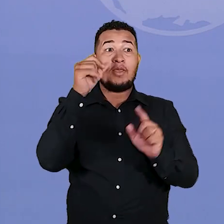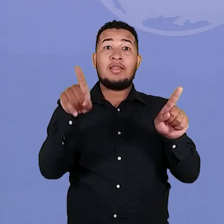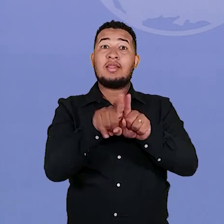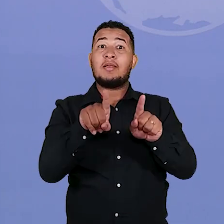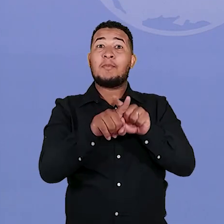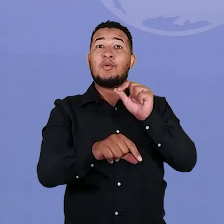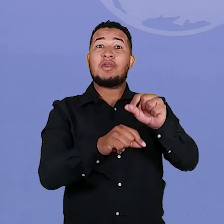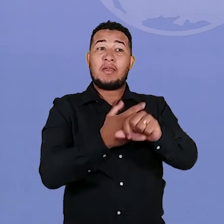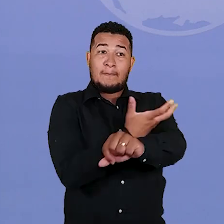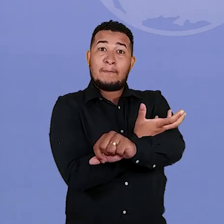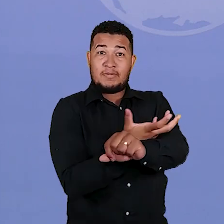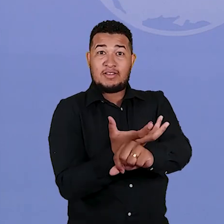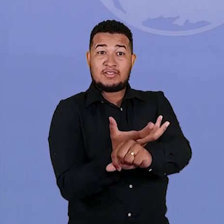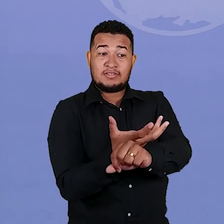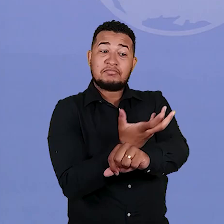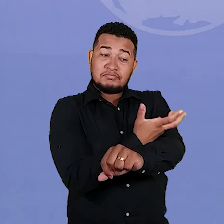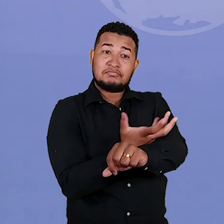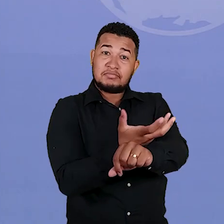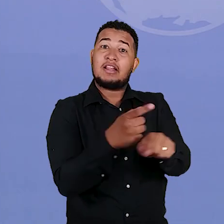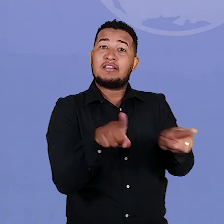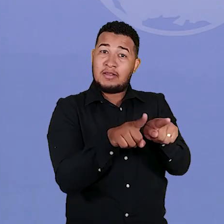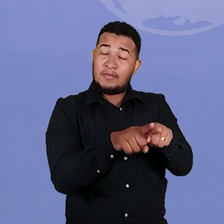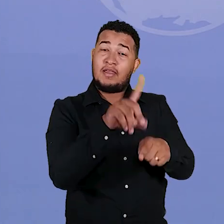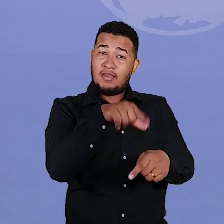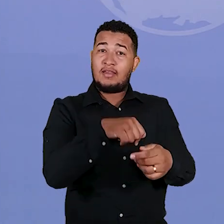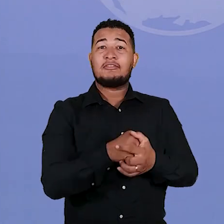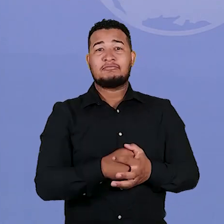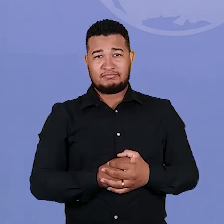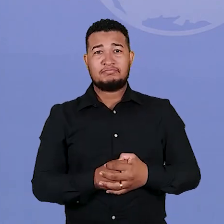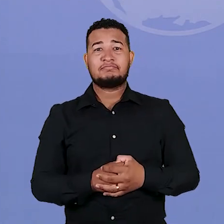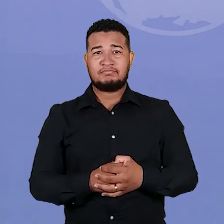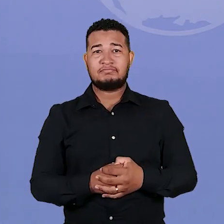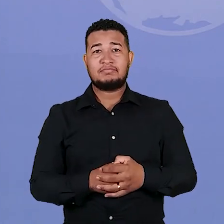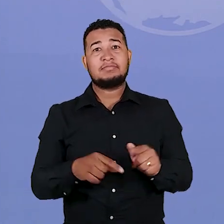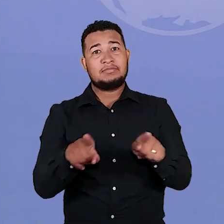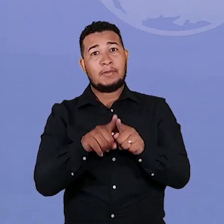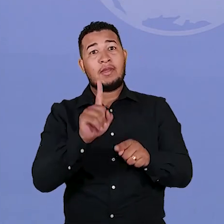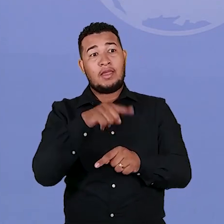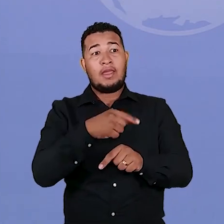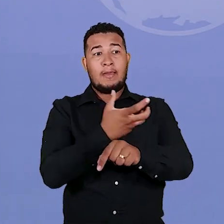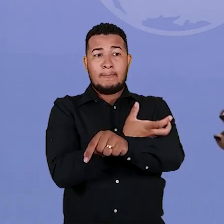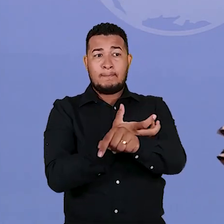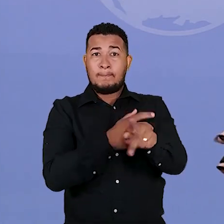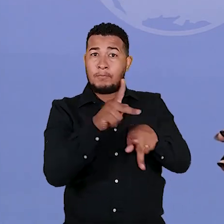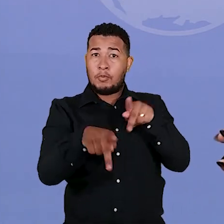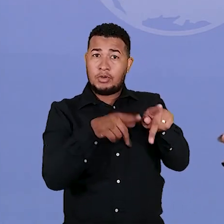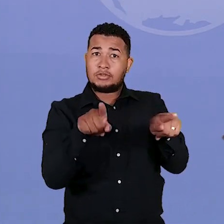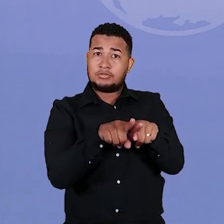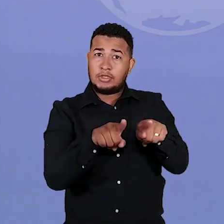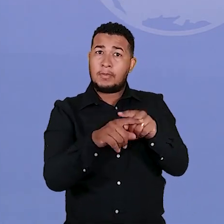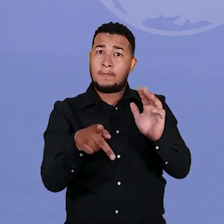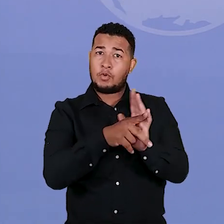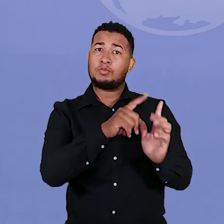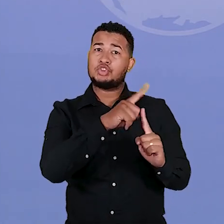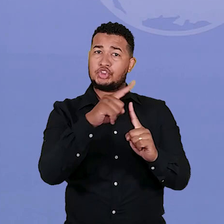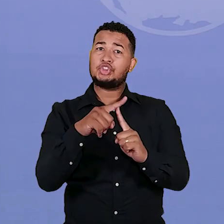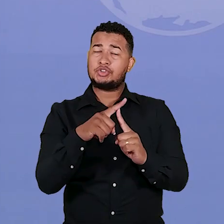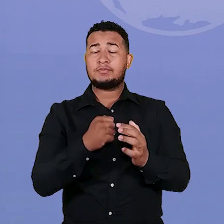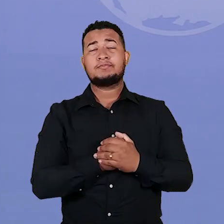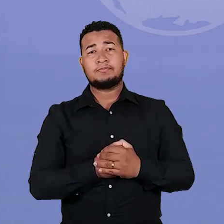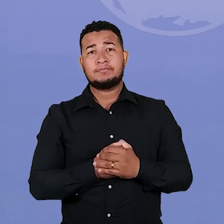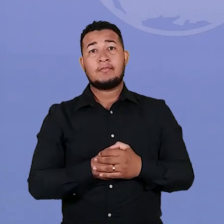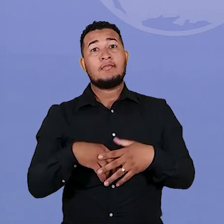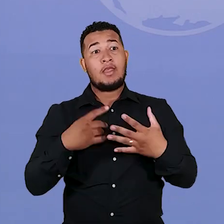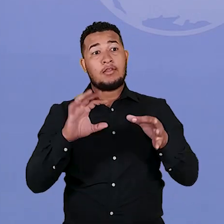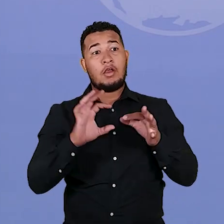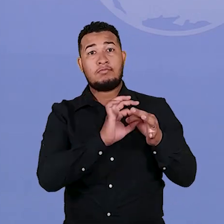falou pasto também. Muitas vezes vocês acabam esquecendo, sabe, dos vegetais, tá? Então, o pasto, ele é uma população